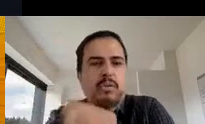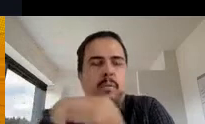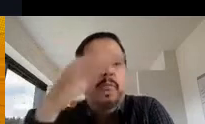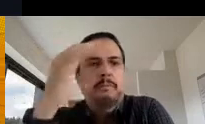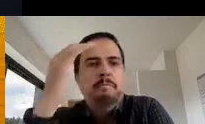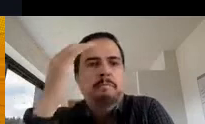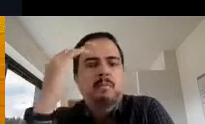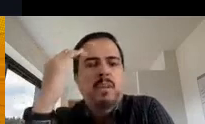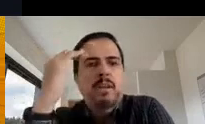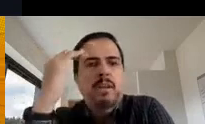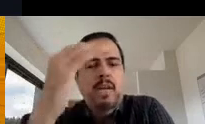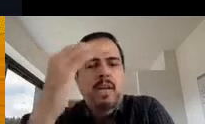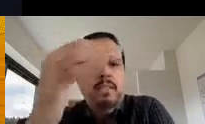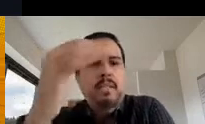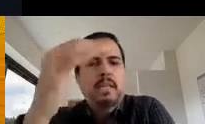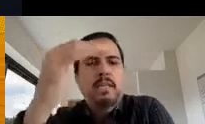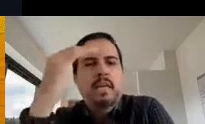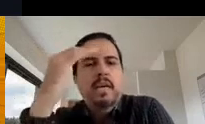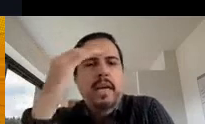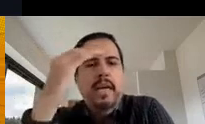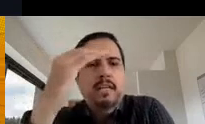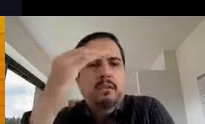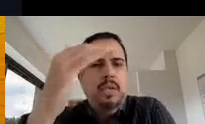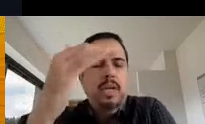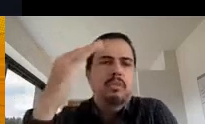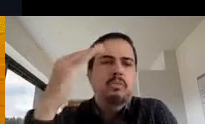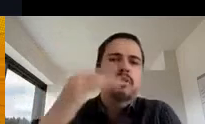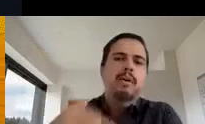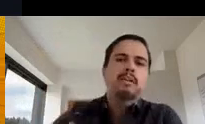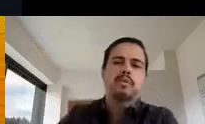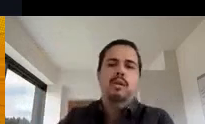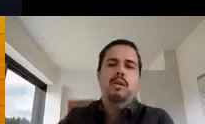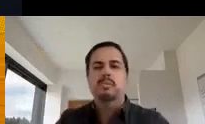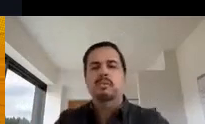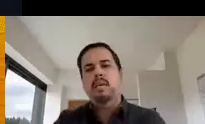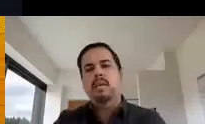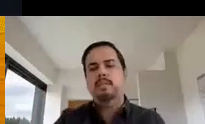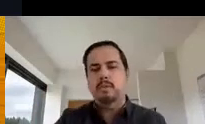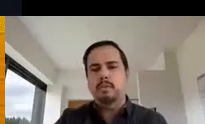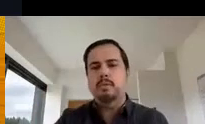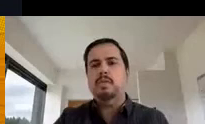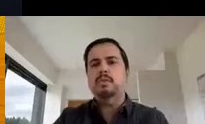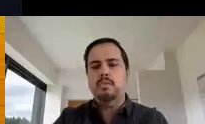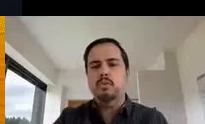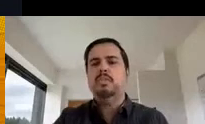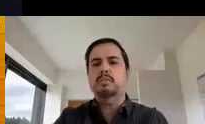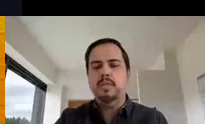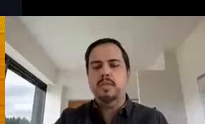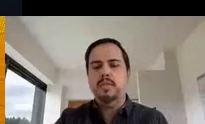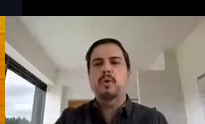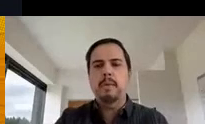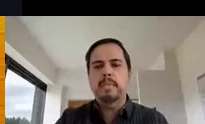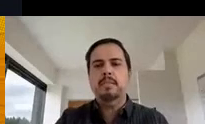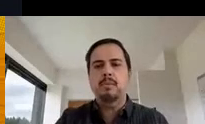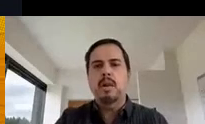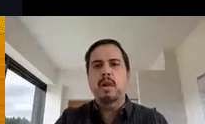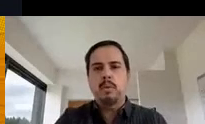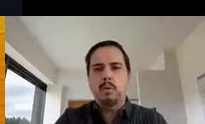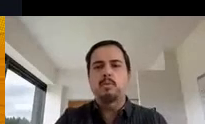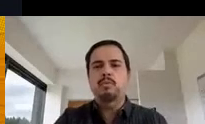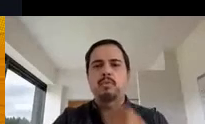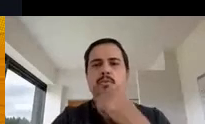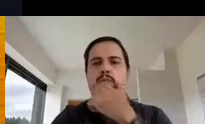no nosso 2021. Burocracia, era industrial. Quando eu digo era industrial, eu quero dizer repetição. Eu quero dizer as coisas sendo feitas